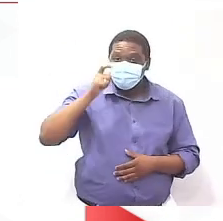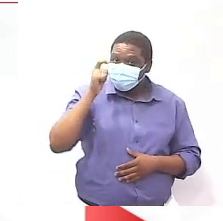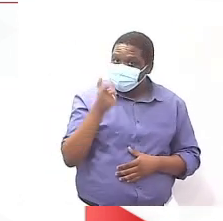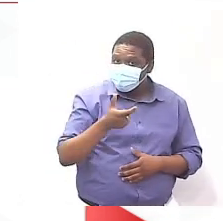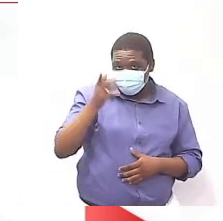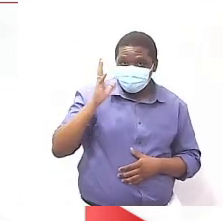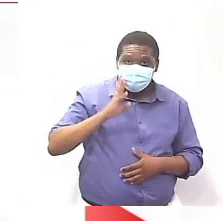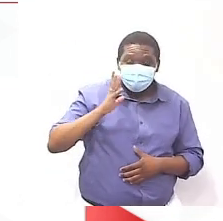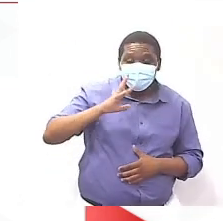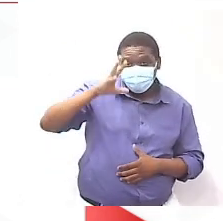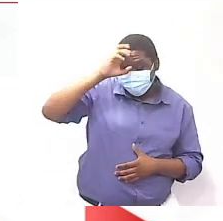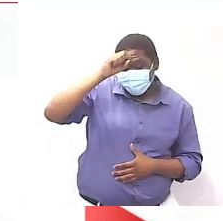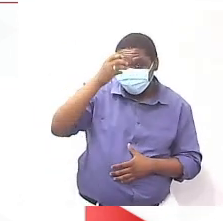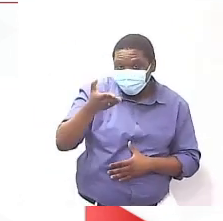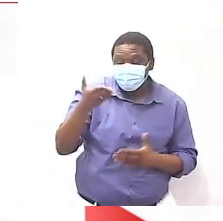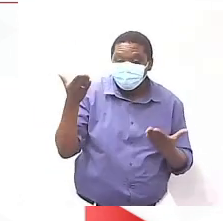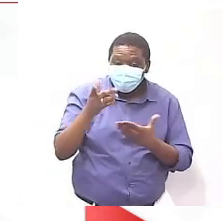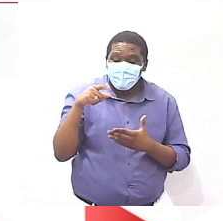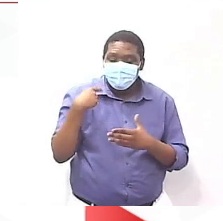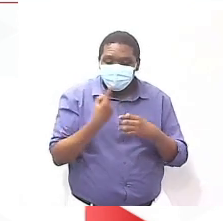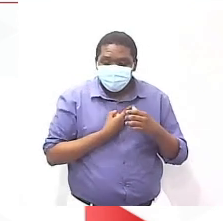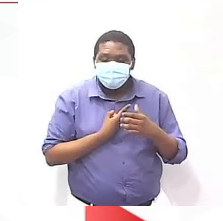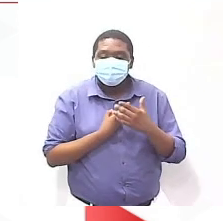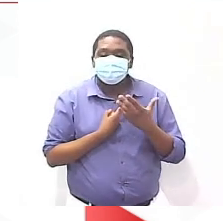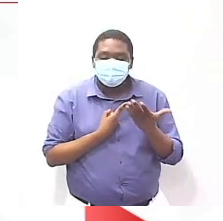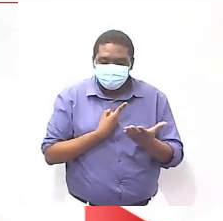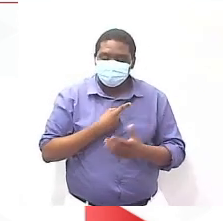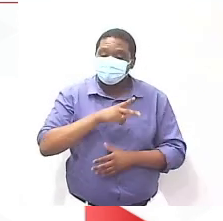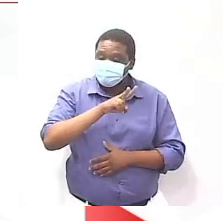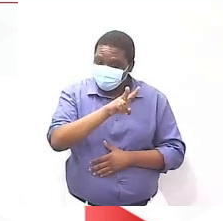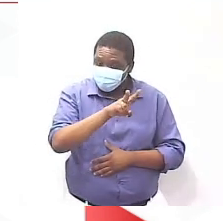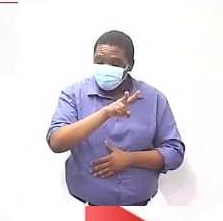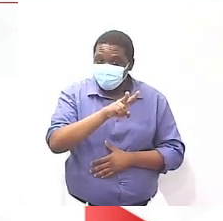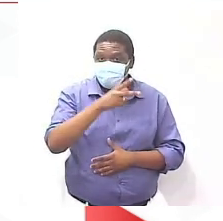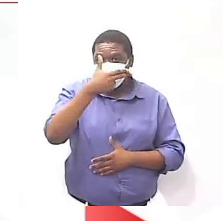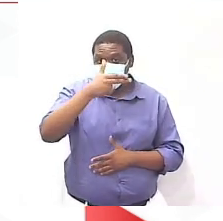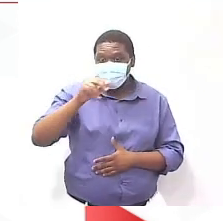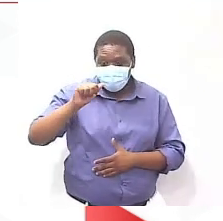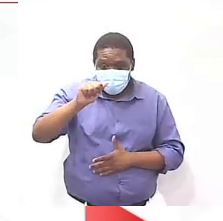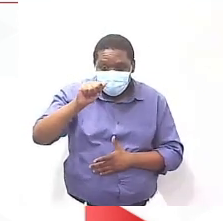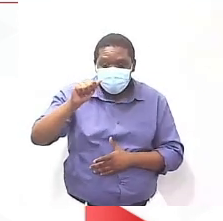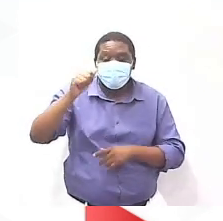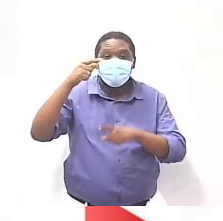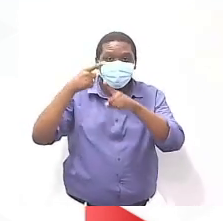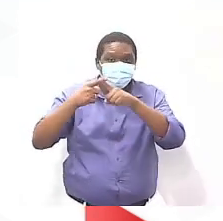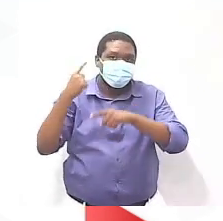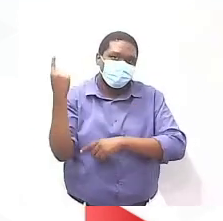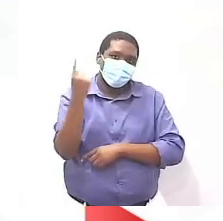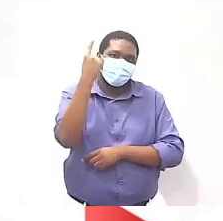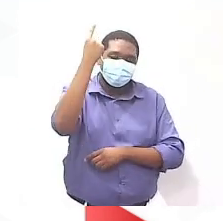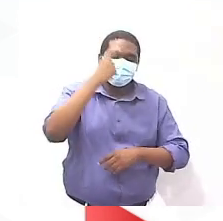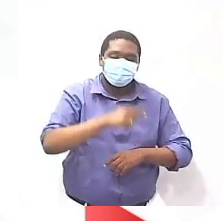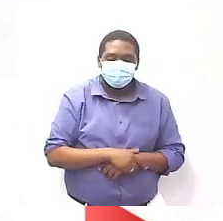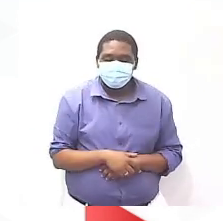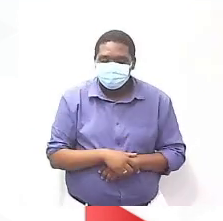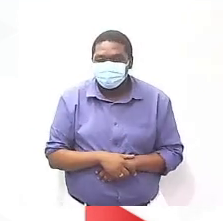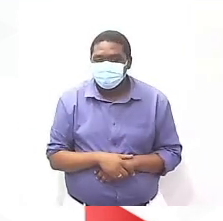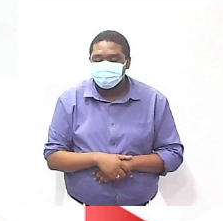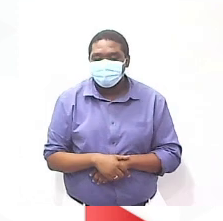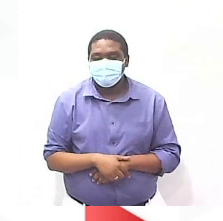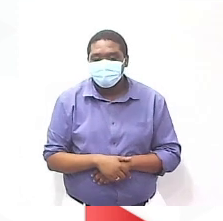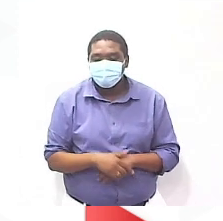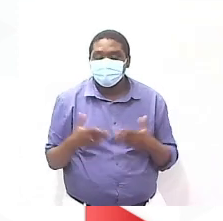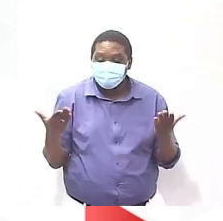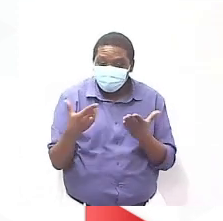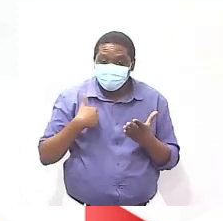aprender isso. Por isso que a nossa fórmula vai ser volume do prisma igual a área da base vezes a altura, tá bom? E aí eu vou mostrar